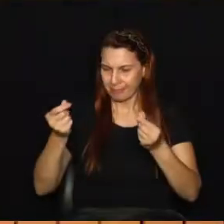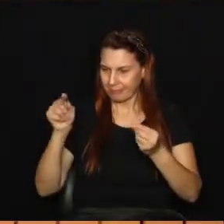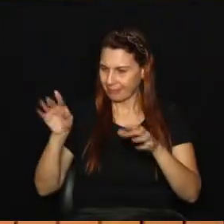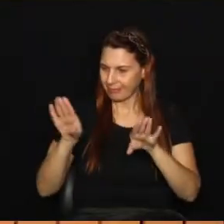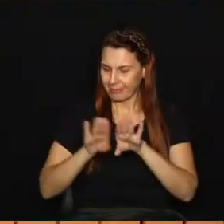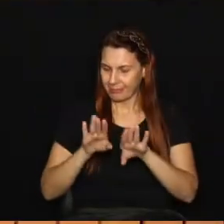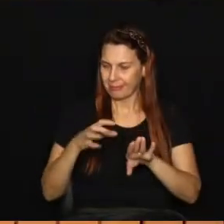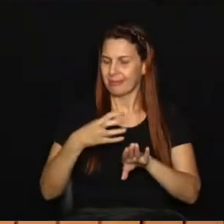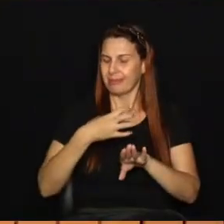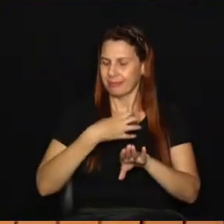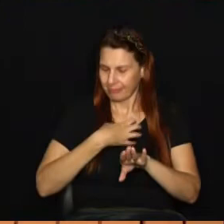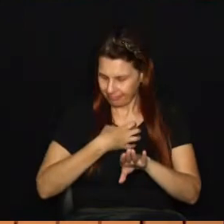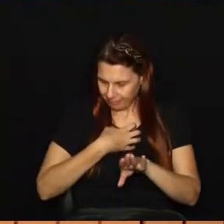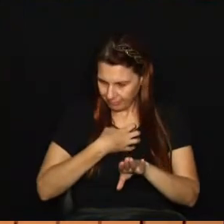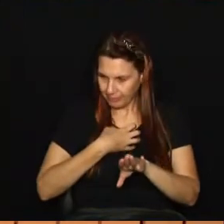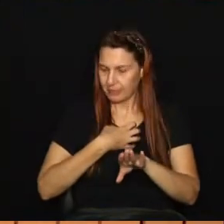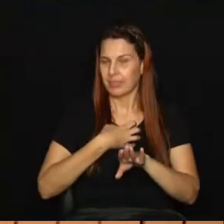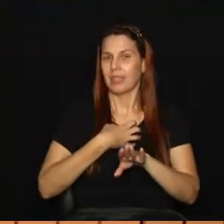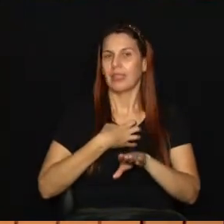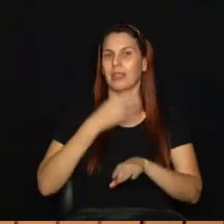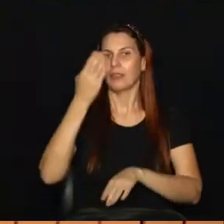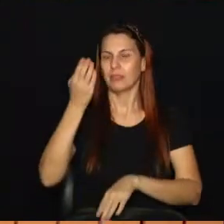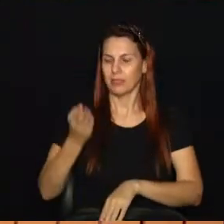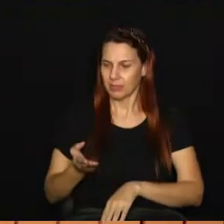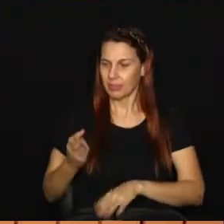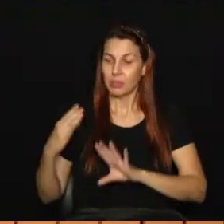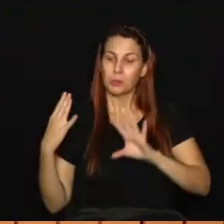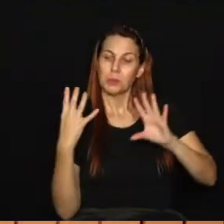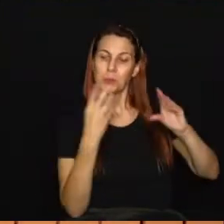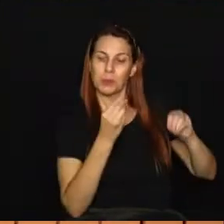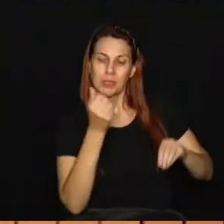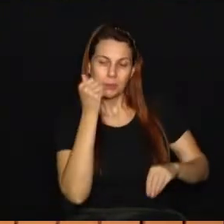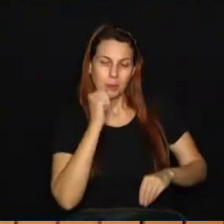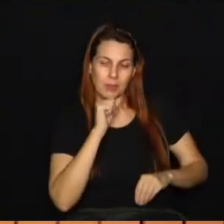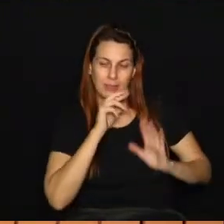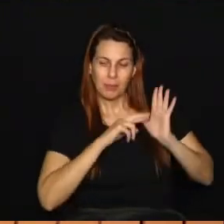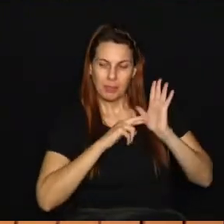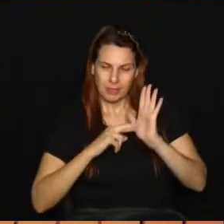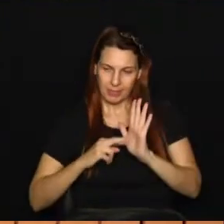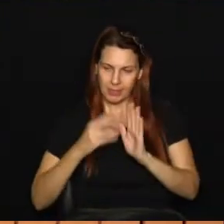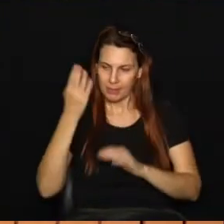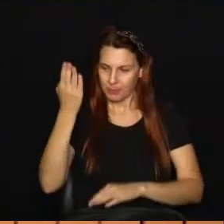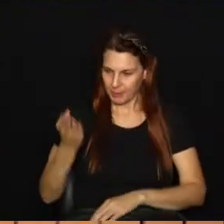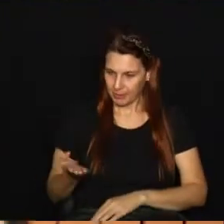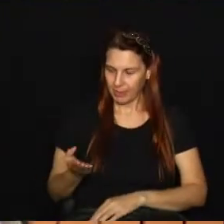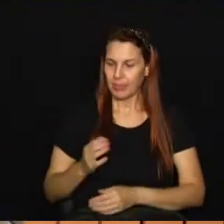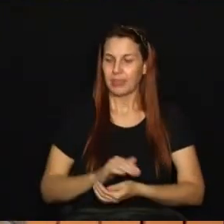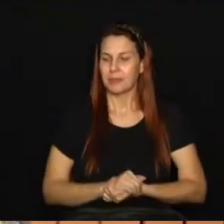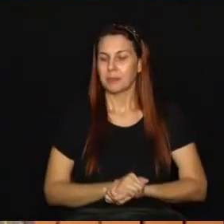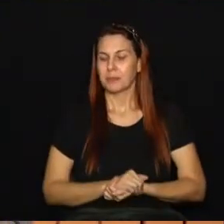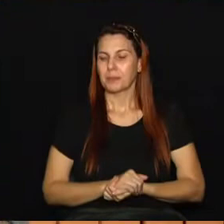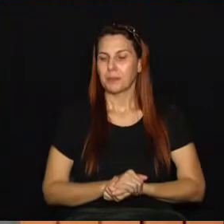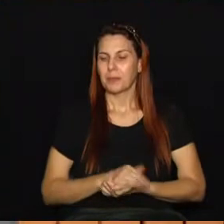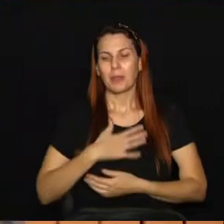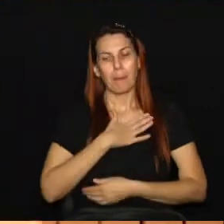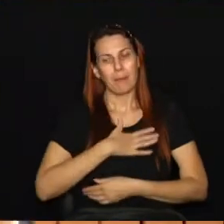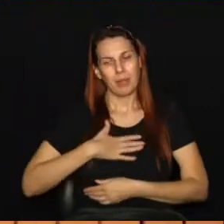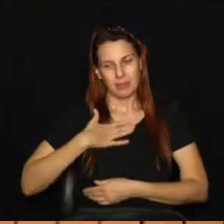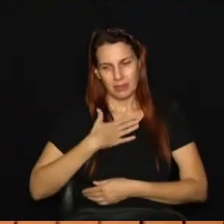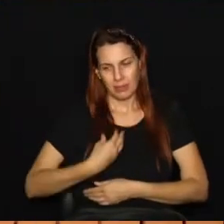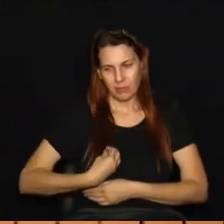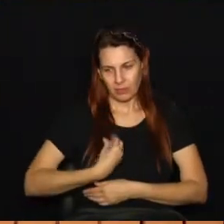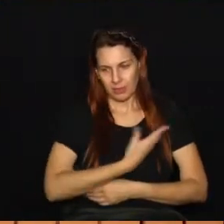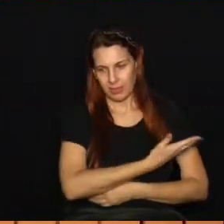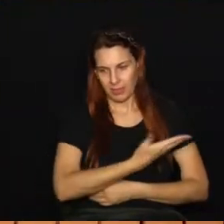também na sua pessoa, todas as mulheres aqui saudadas e homenageadas. Então, é um prazer tê-los aqui